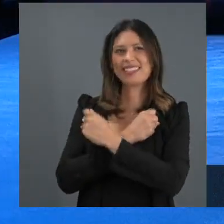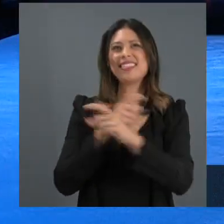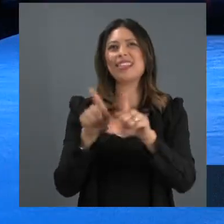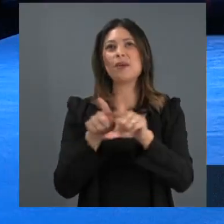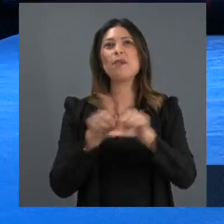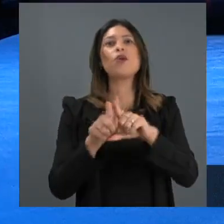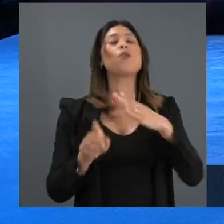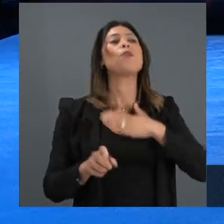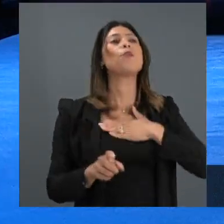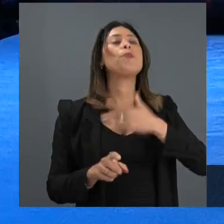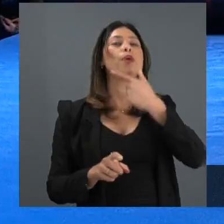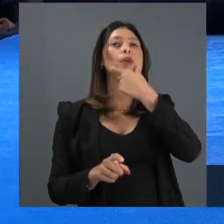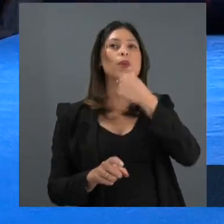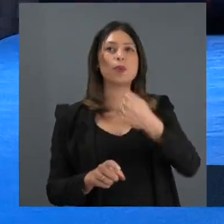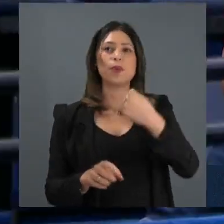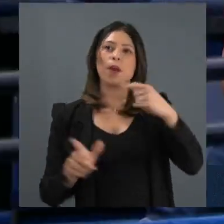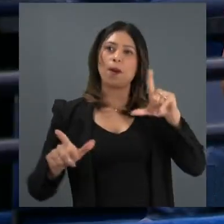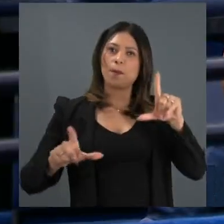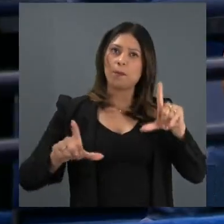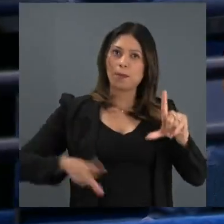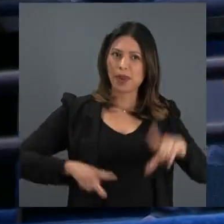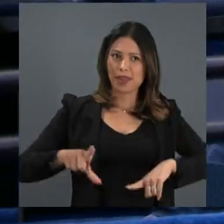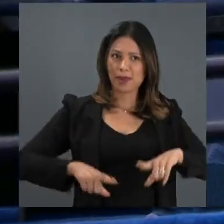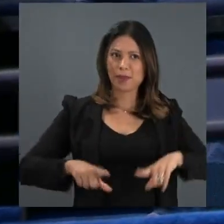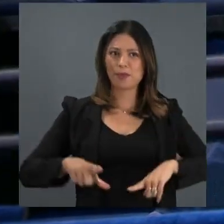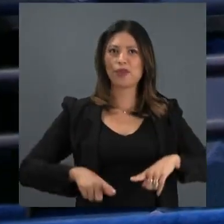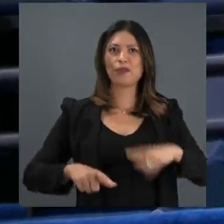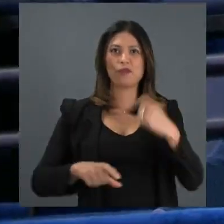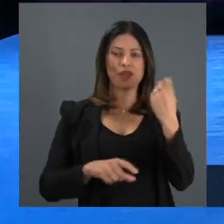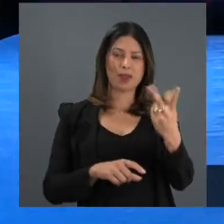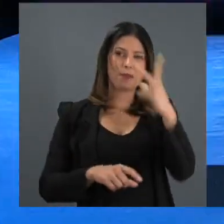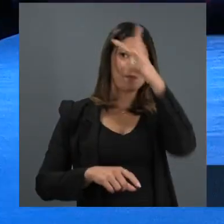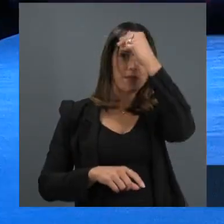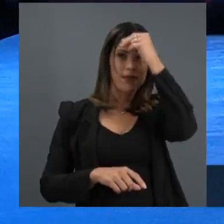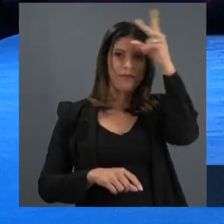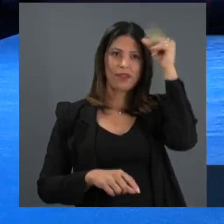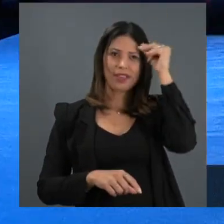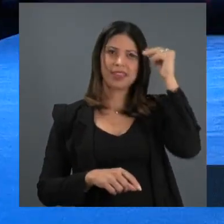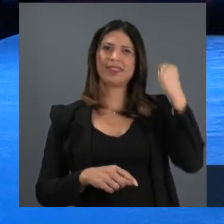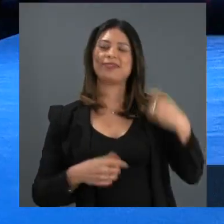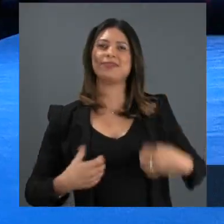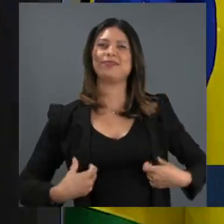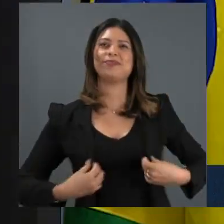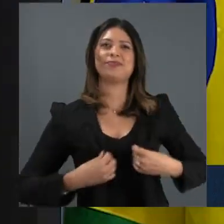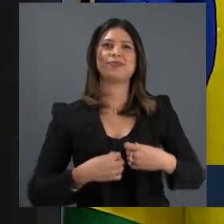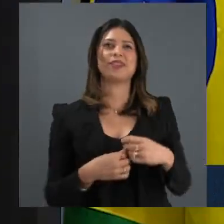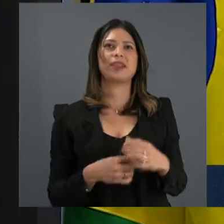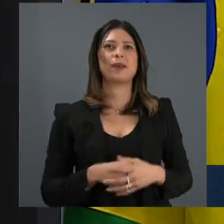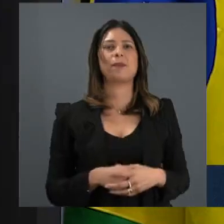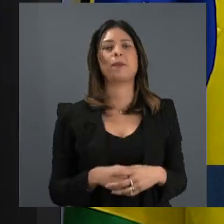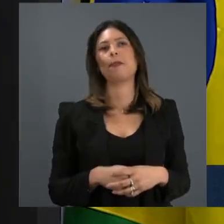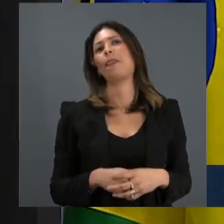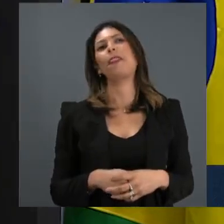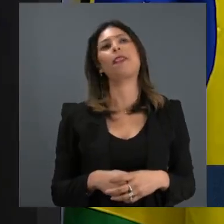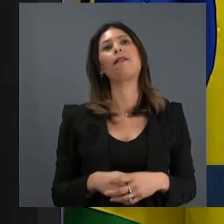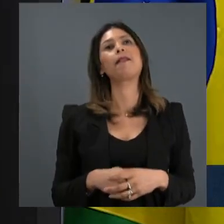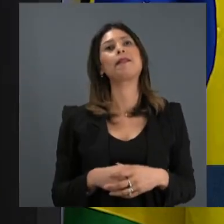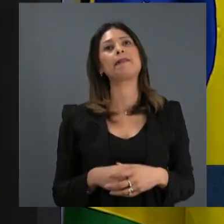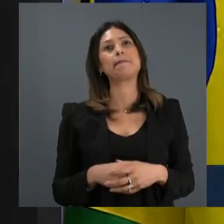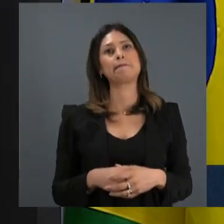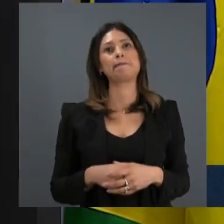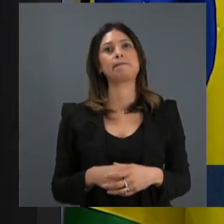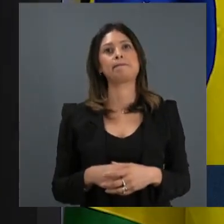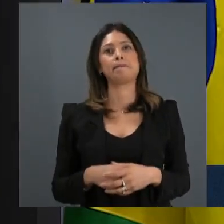vezes, Sidônio Gonçalves. Um grande abraço, Deus te abençoe. Amém. Eu vou falar hoje